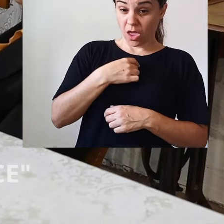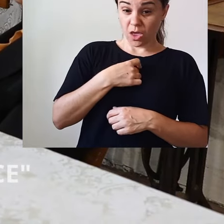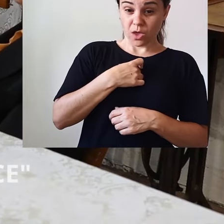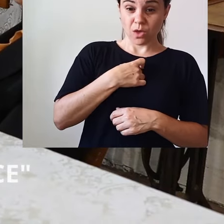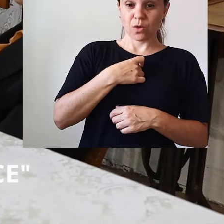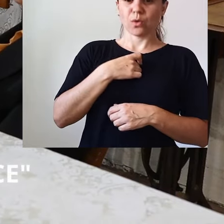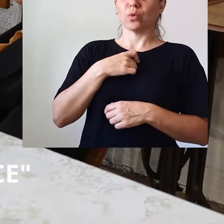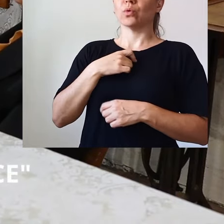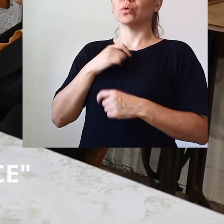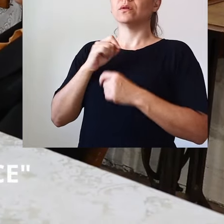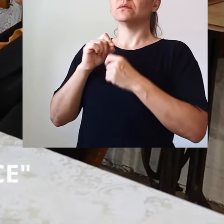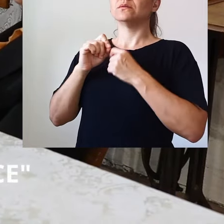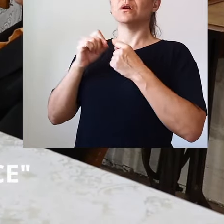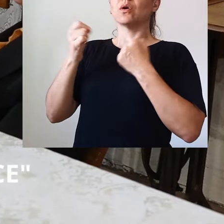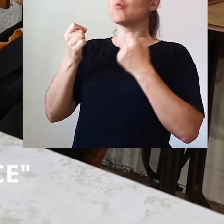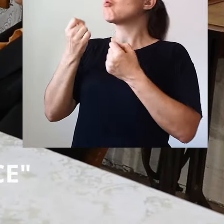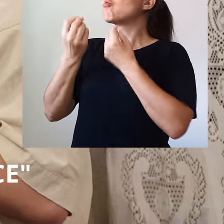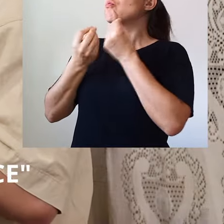Do